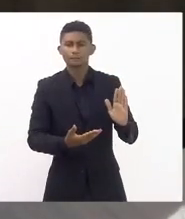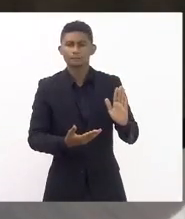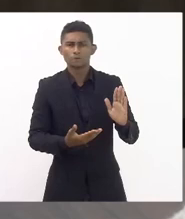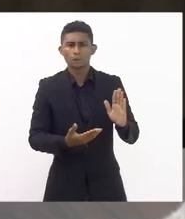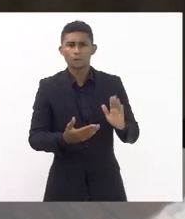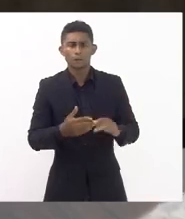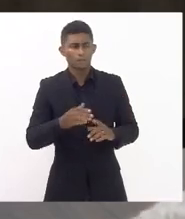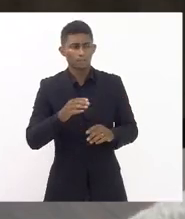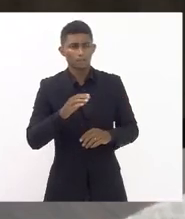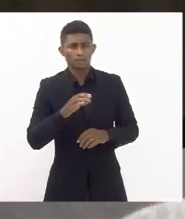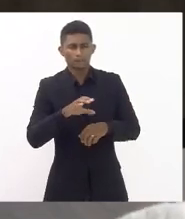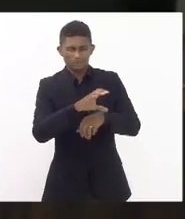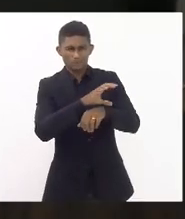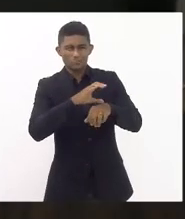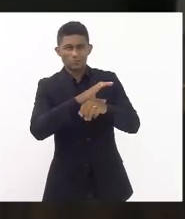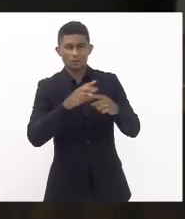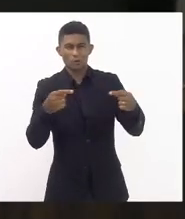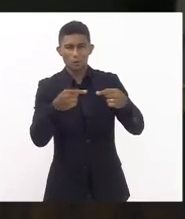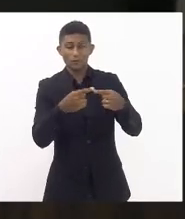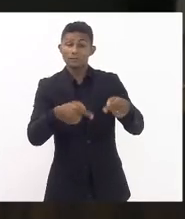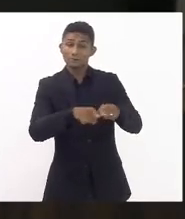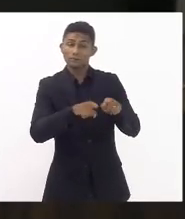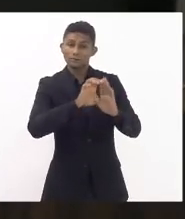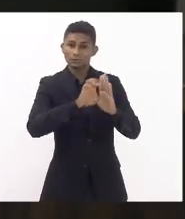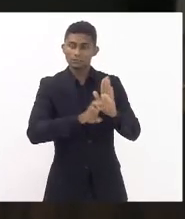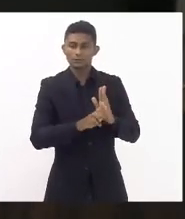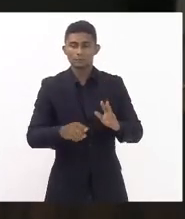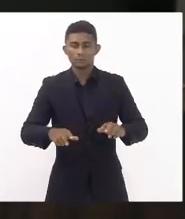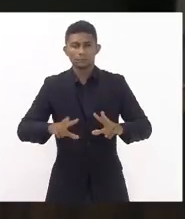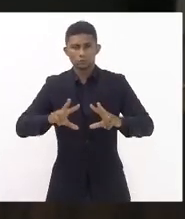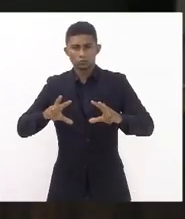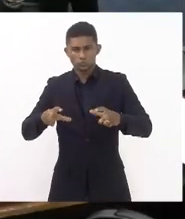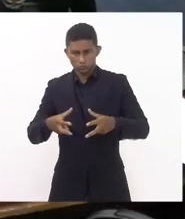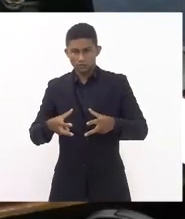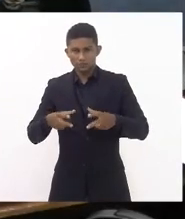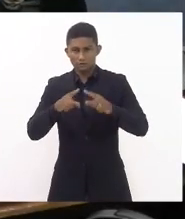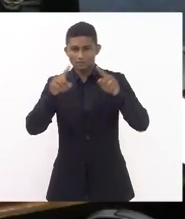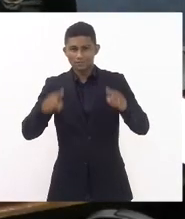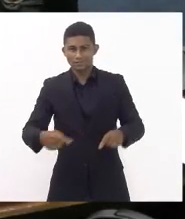Pela constitucionalidade com emendas. Pela Comissão de Servidores Públicos, deputado Flávio Serafini.